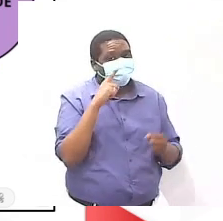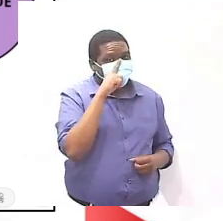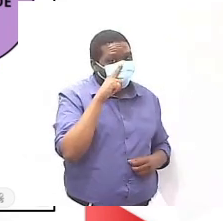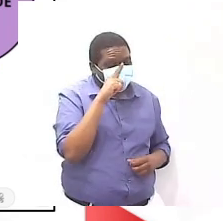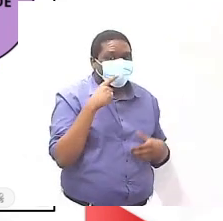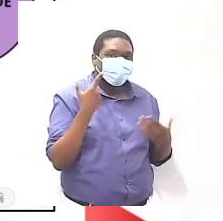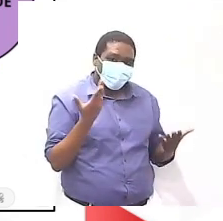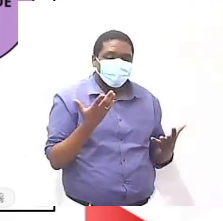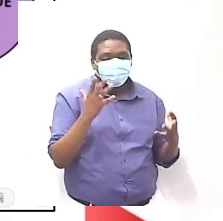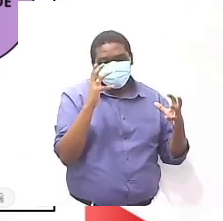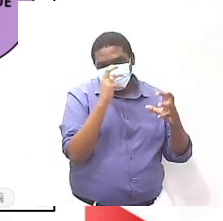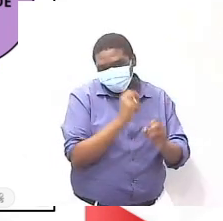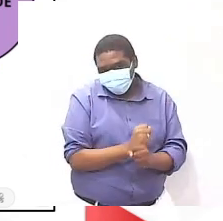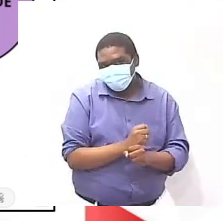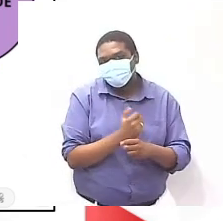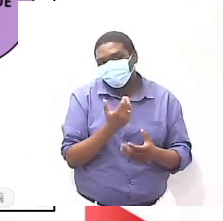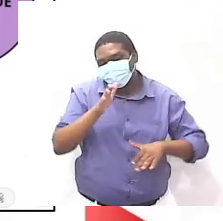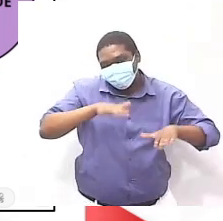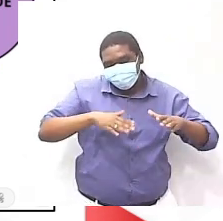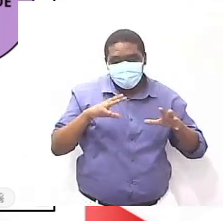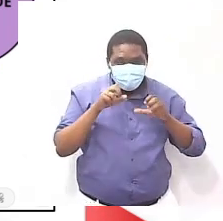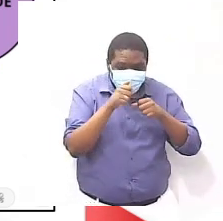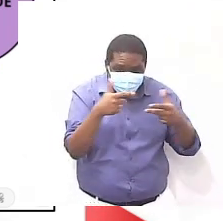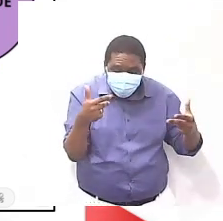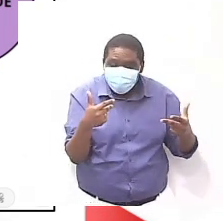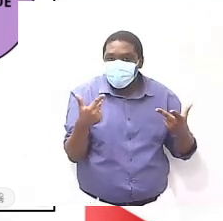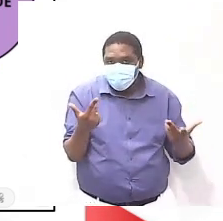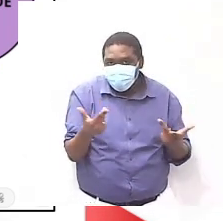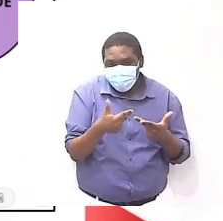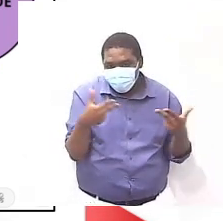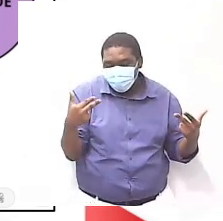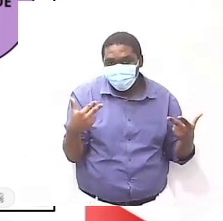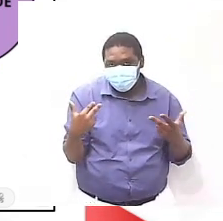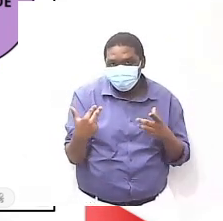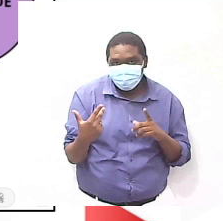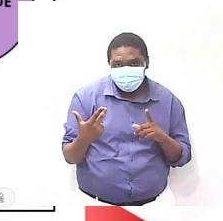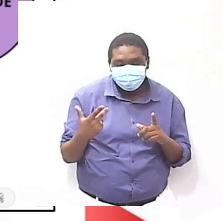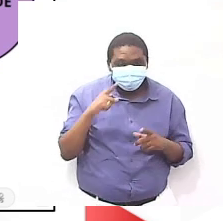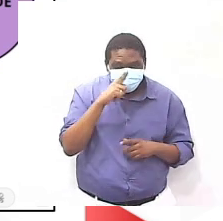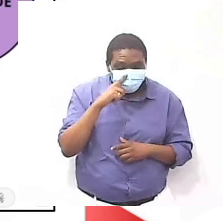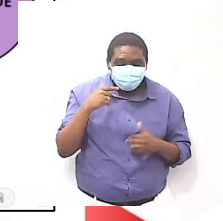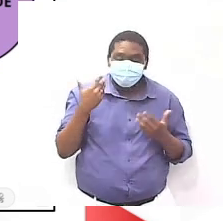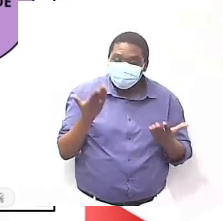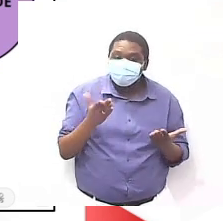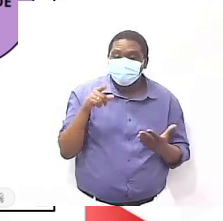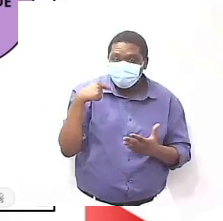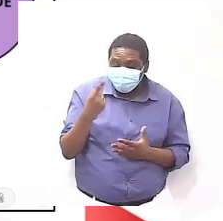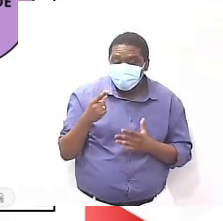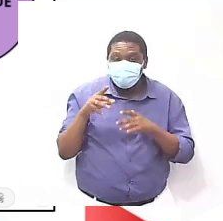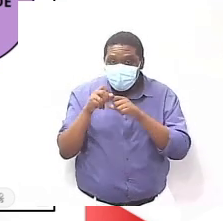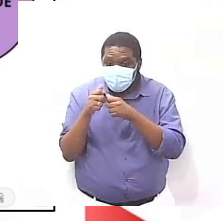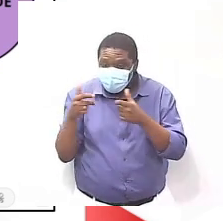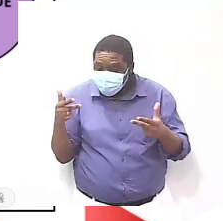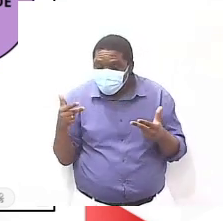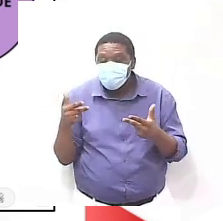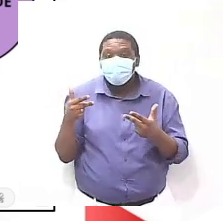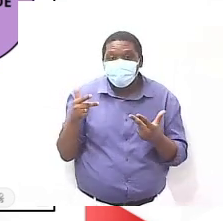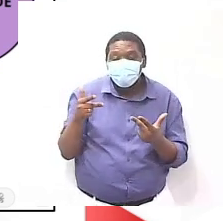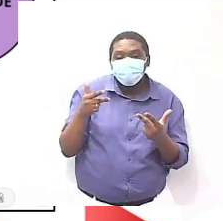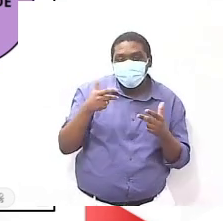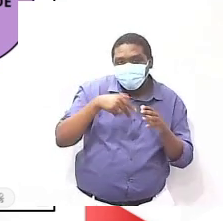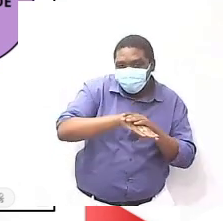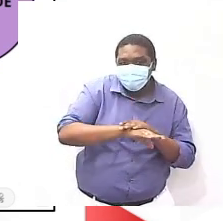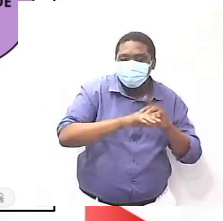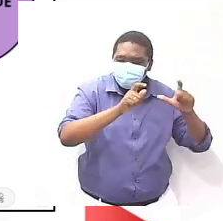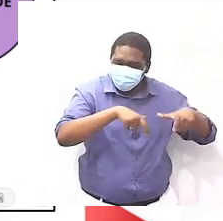ele passa a ser alvo dos animais maiores que ele, tá? E depois domesticar animais, guardar lá no